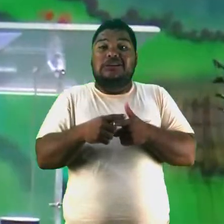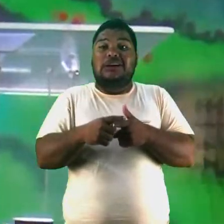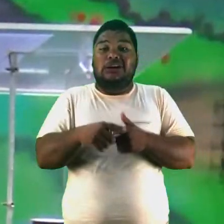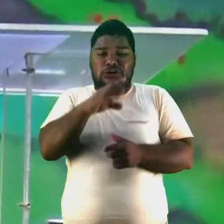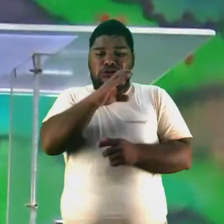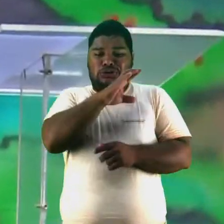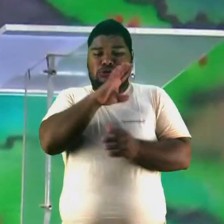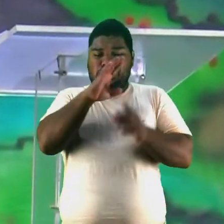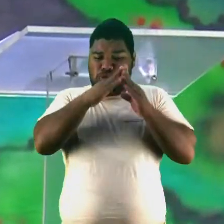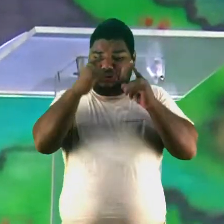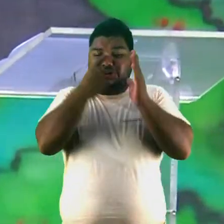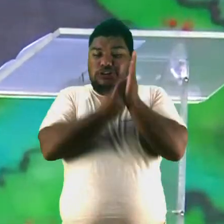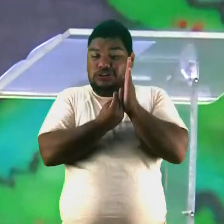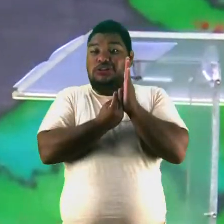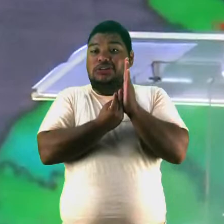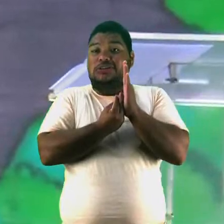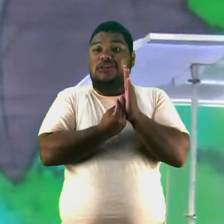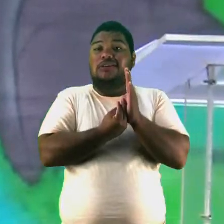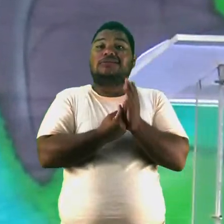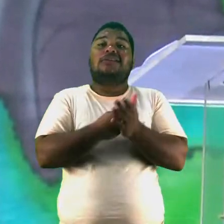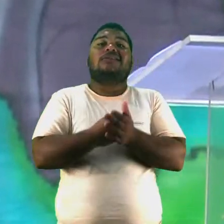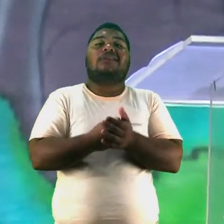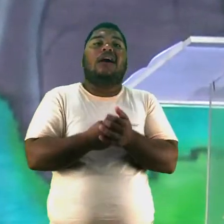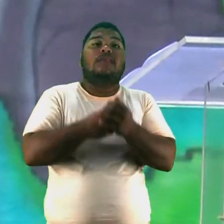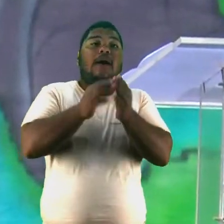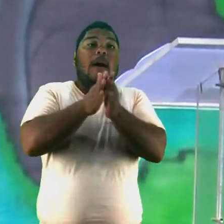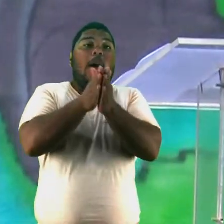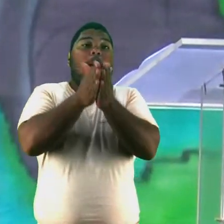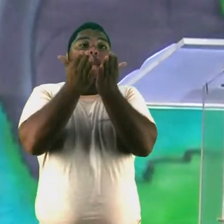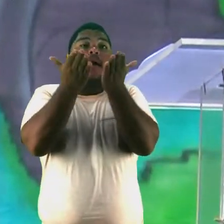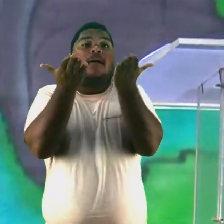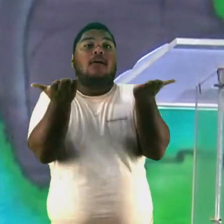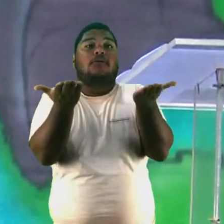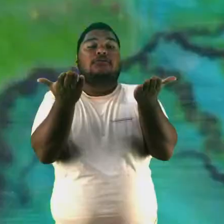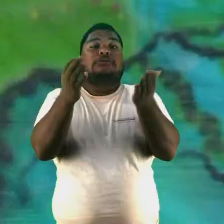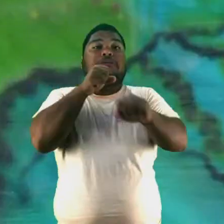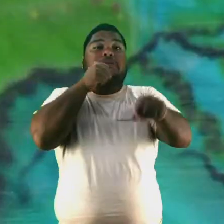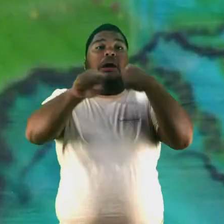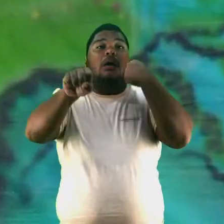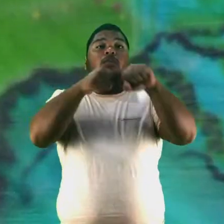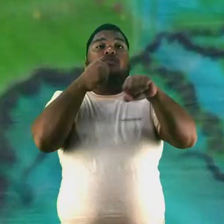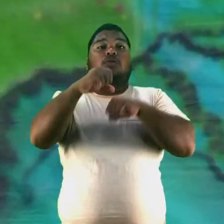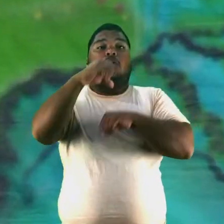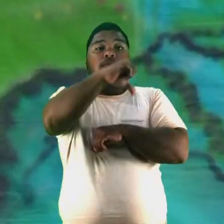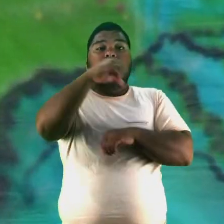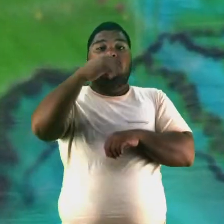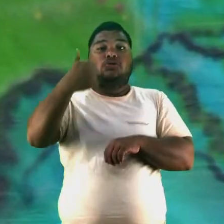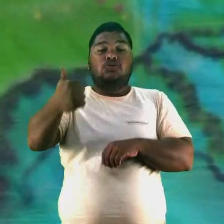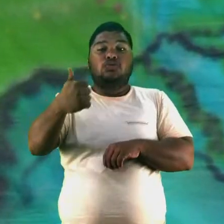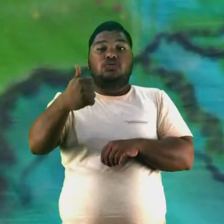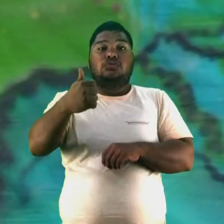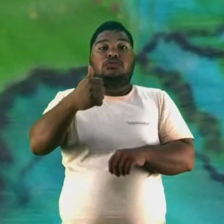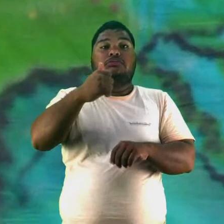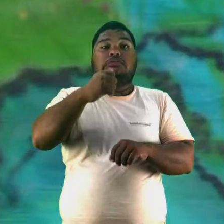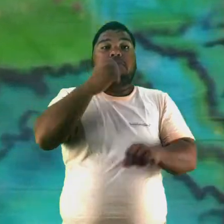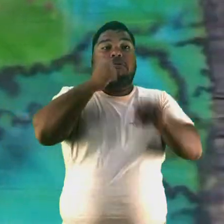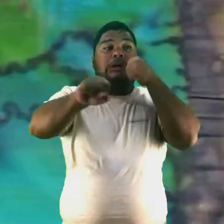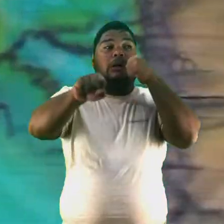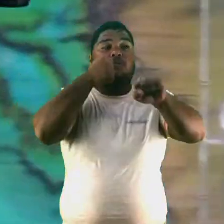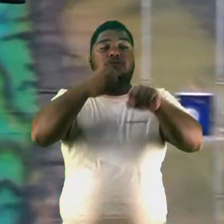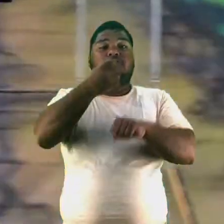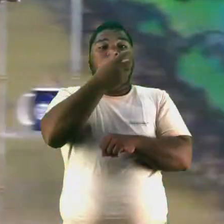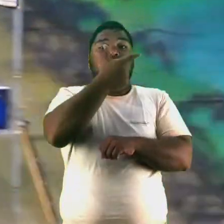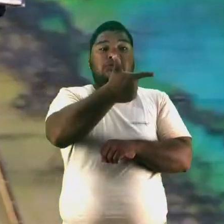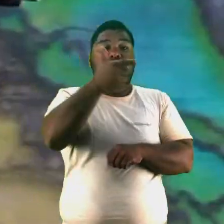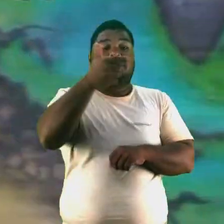cristianismo, é deixar isso aqui aberto no Salmo 91, no Salmo 23, lá na estante da sua casa, como se